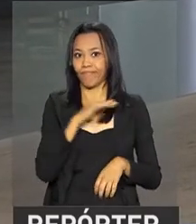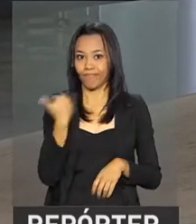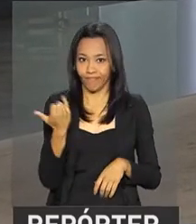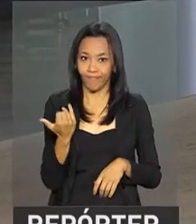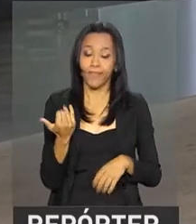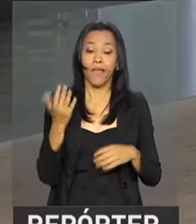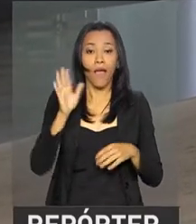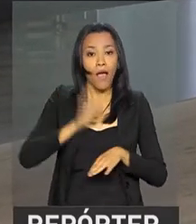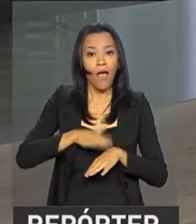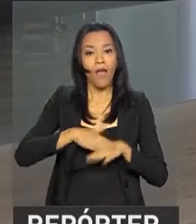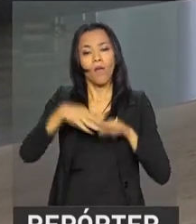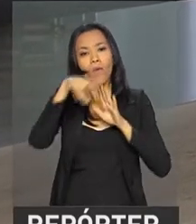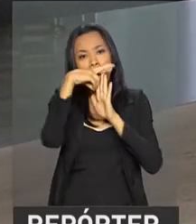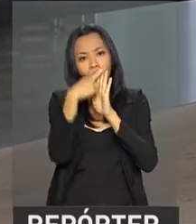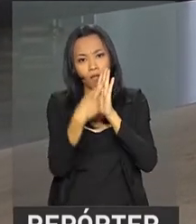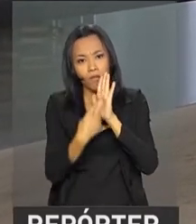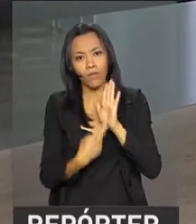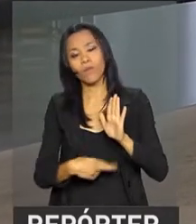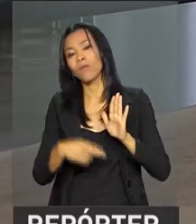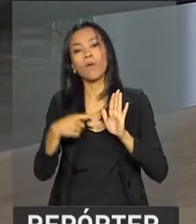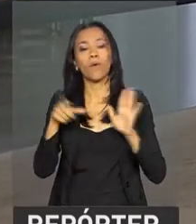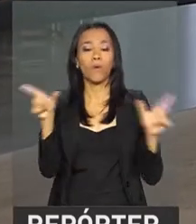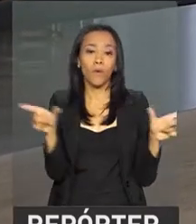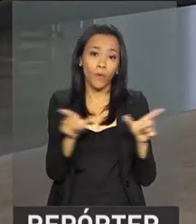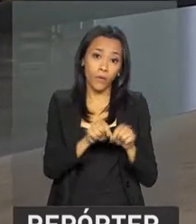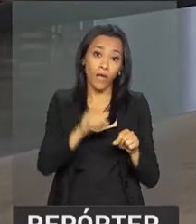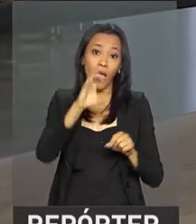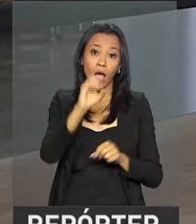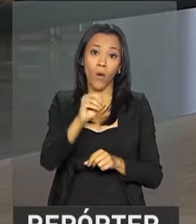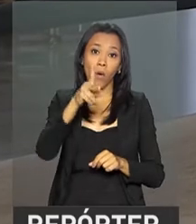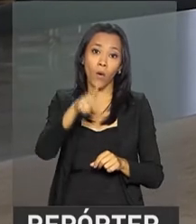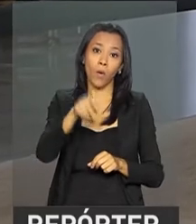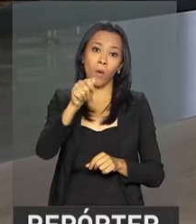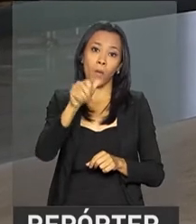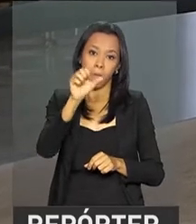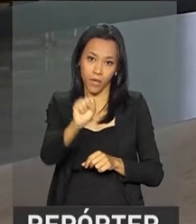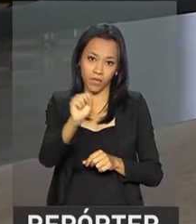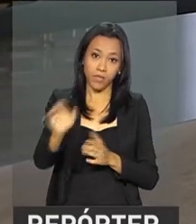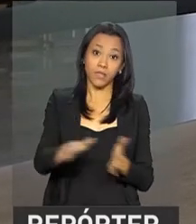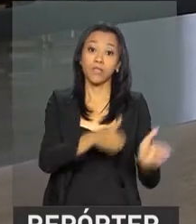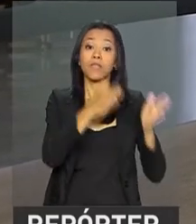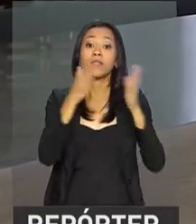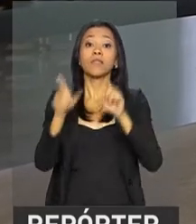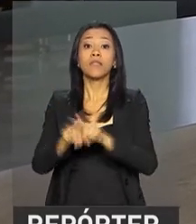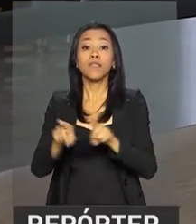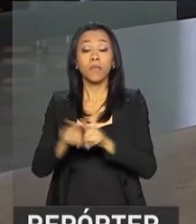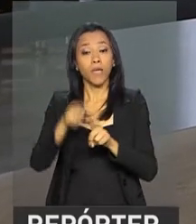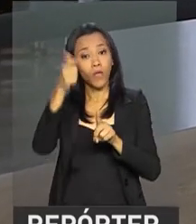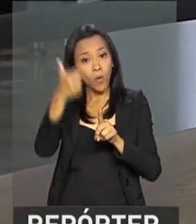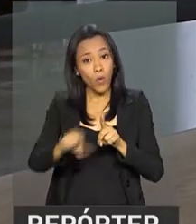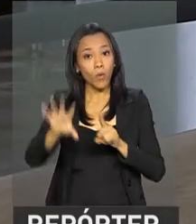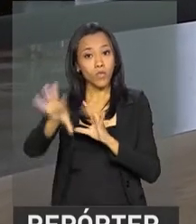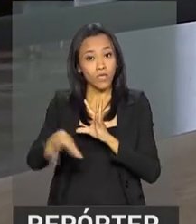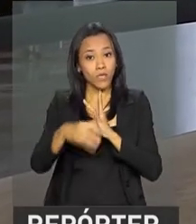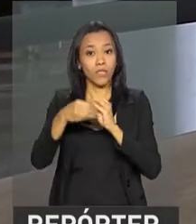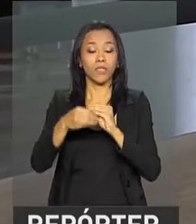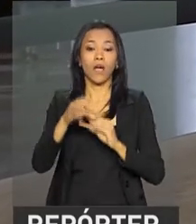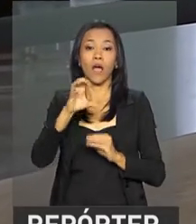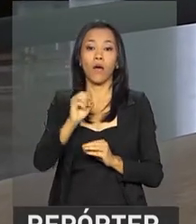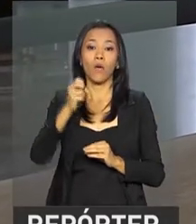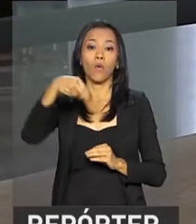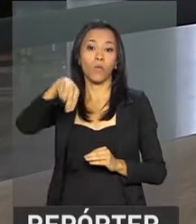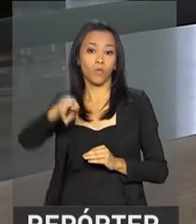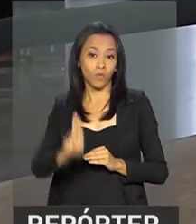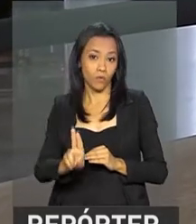da organização panamericana da saúde opas e da e do programa conjunto das nações unidas para